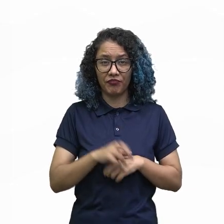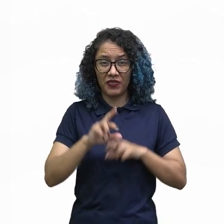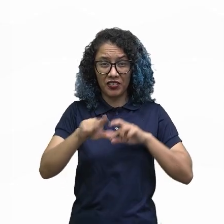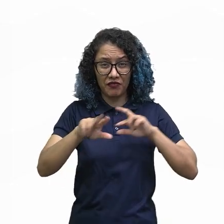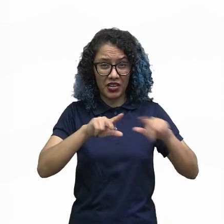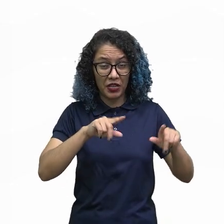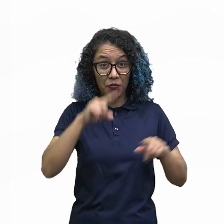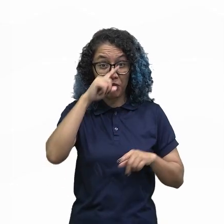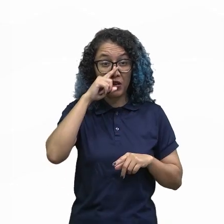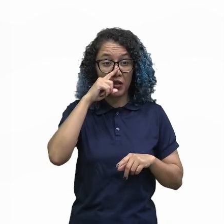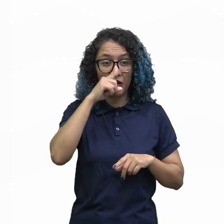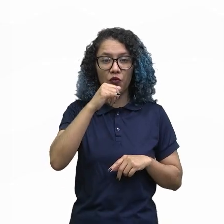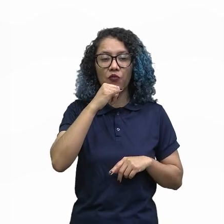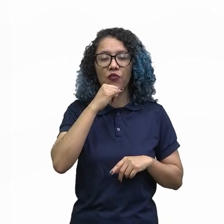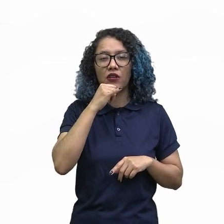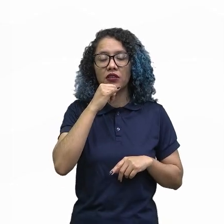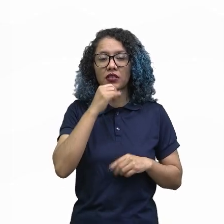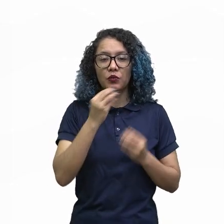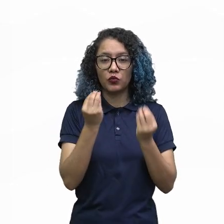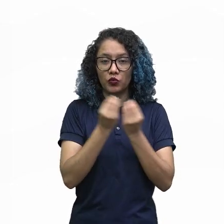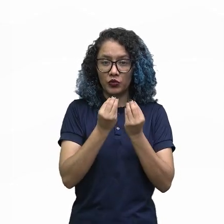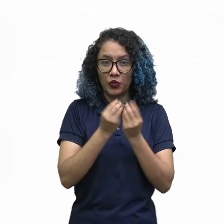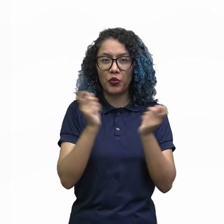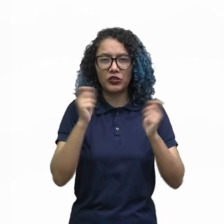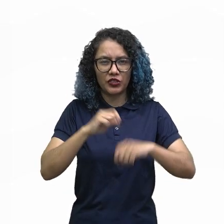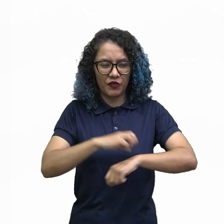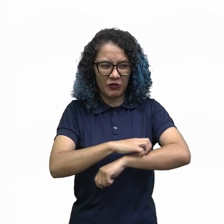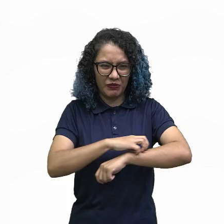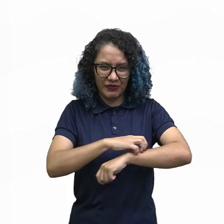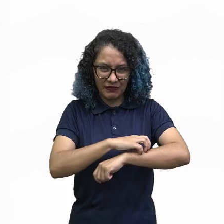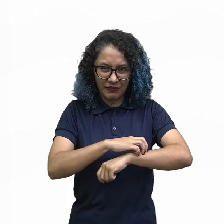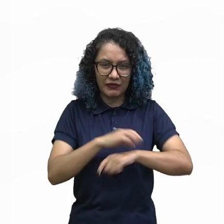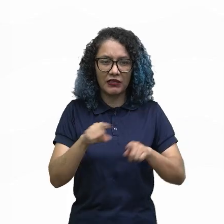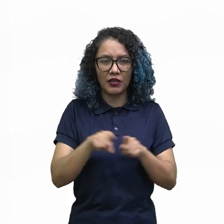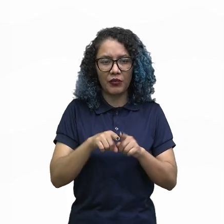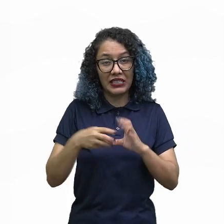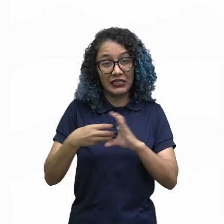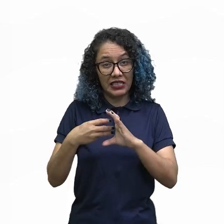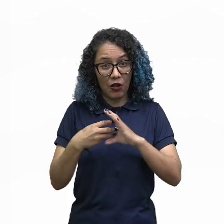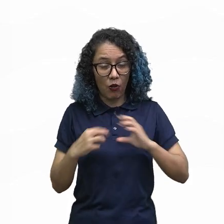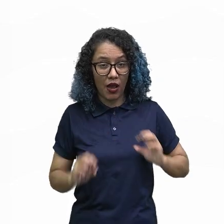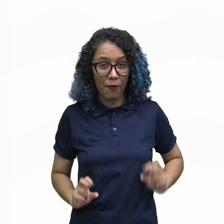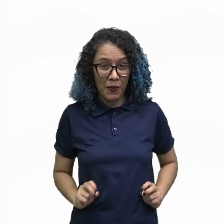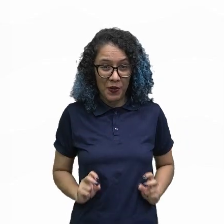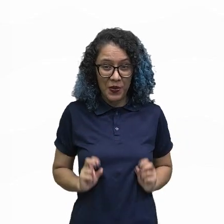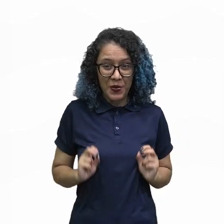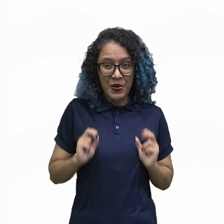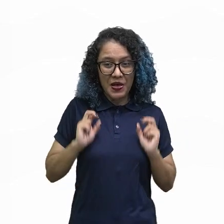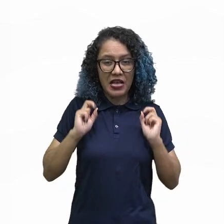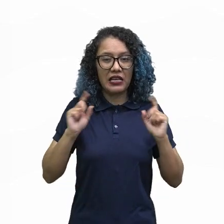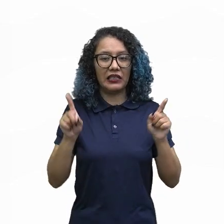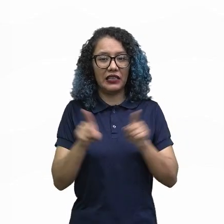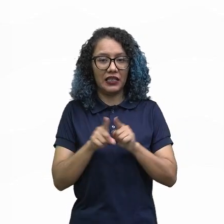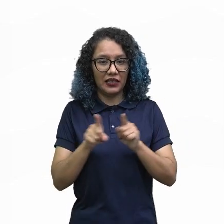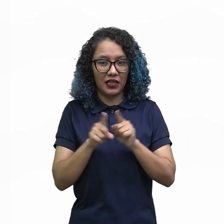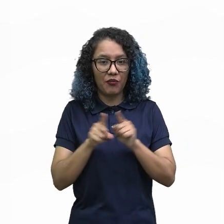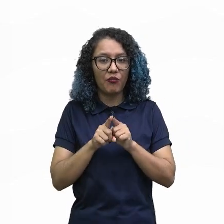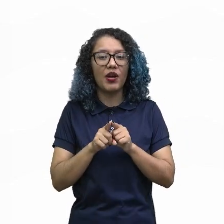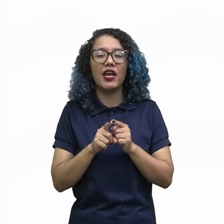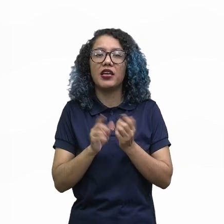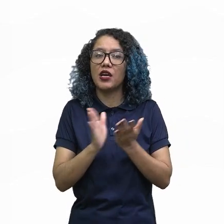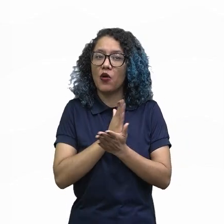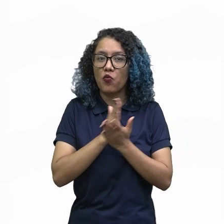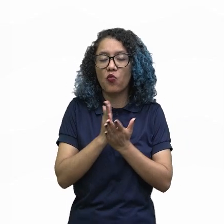ameaças, como substâncias que provocam alergias, células cancerígenas e agentes causadores de